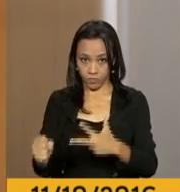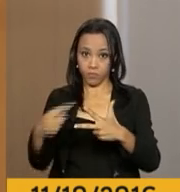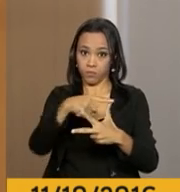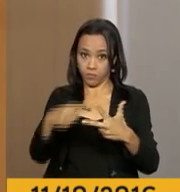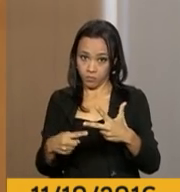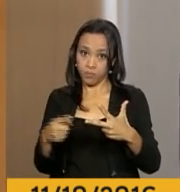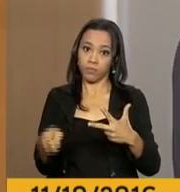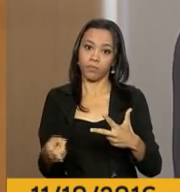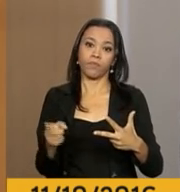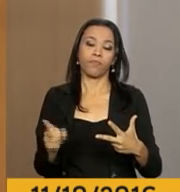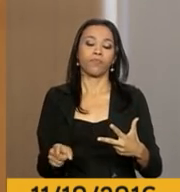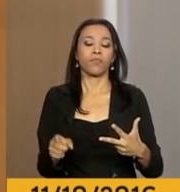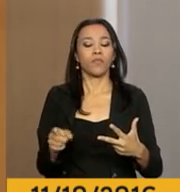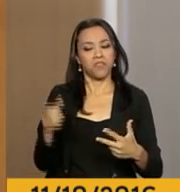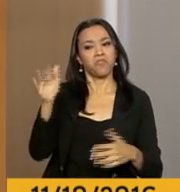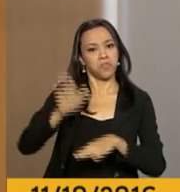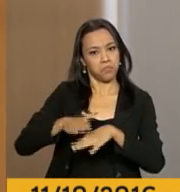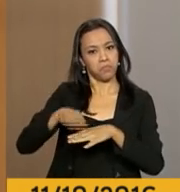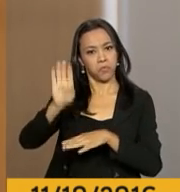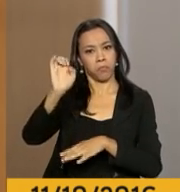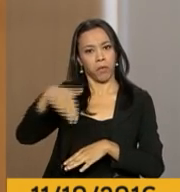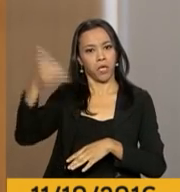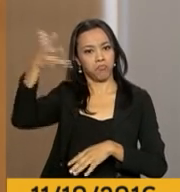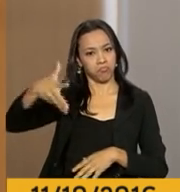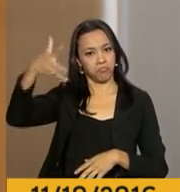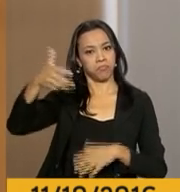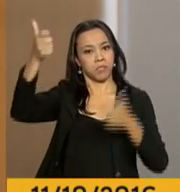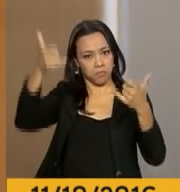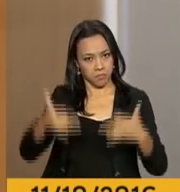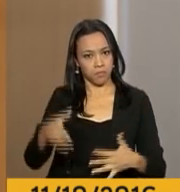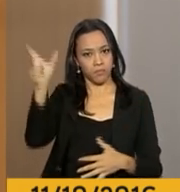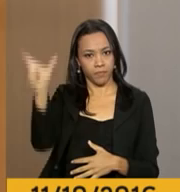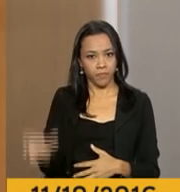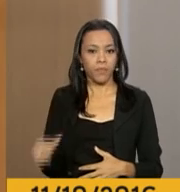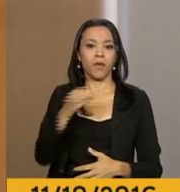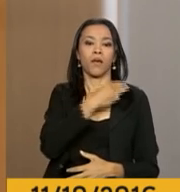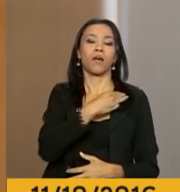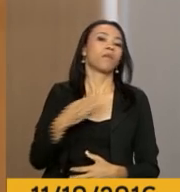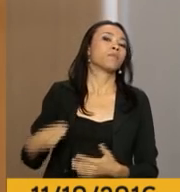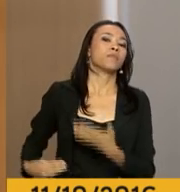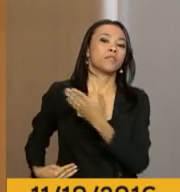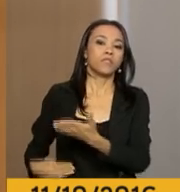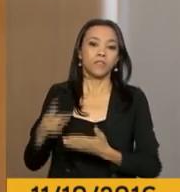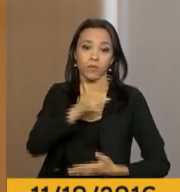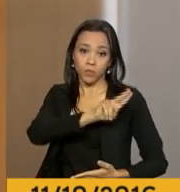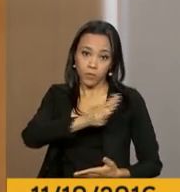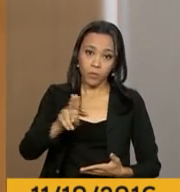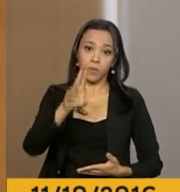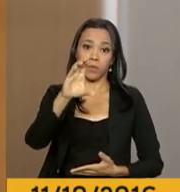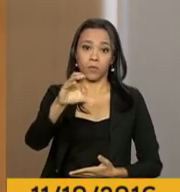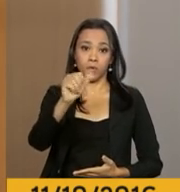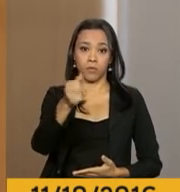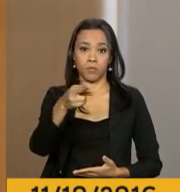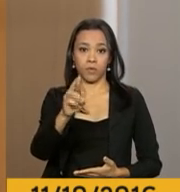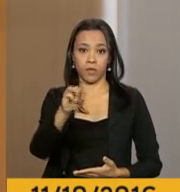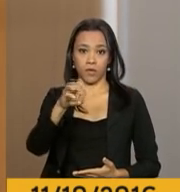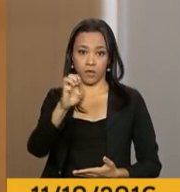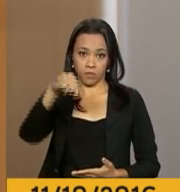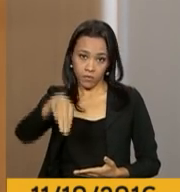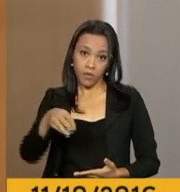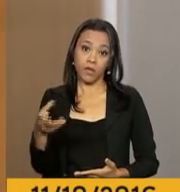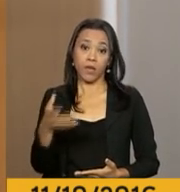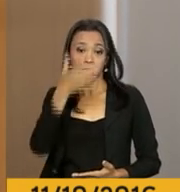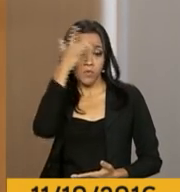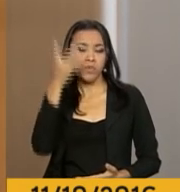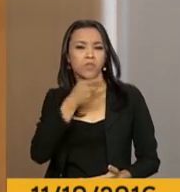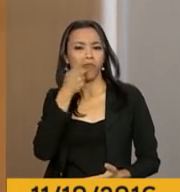expressado pela ministra Carmen Lúcia é uma determinação constitucional as pessoas enfatizam muito a